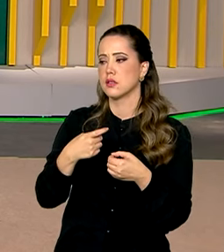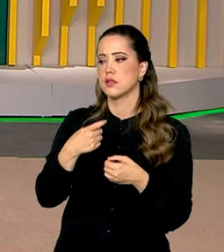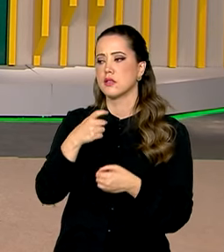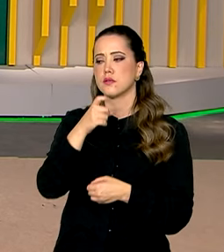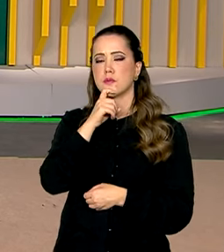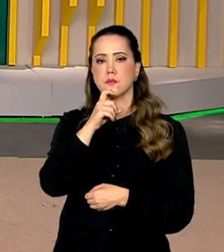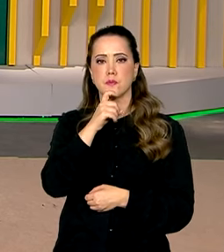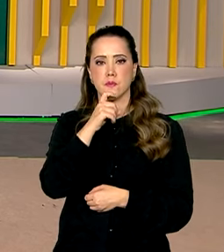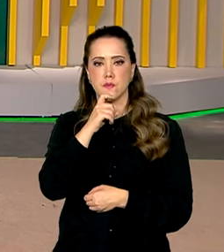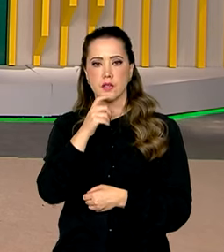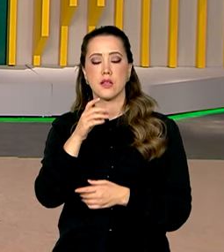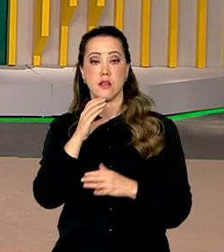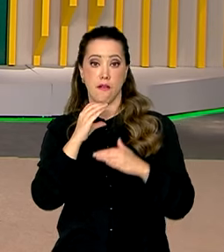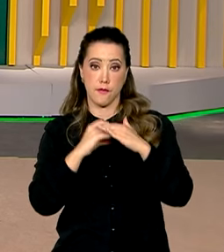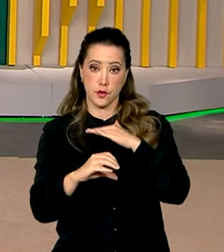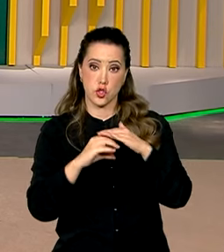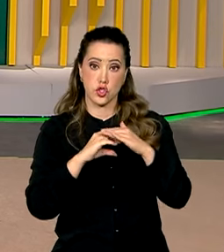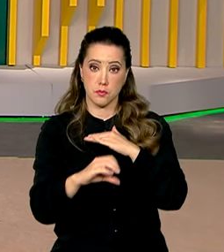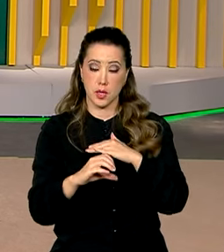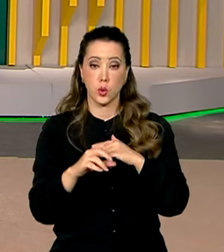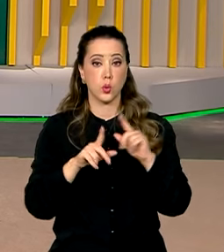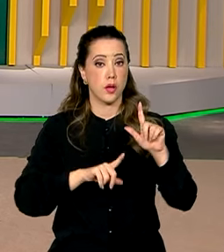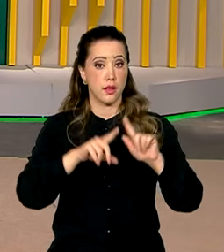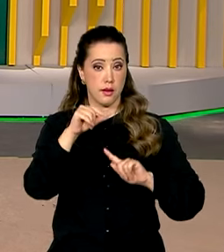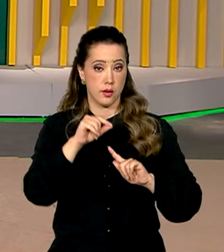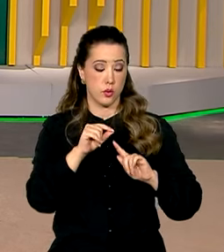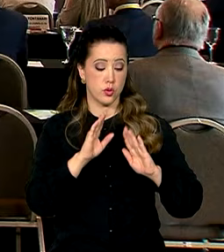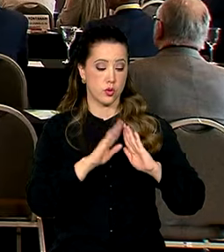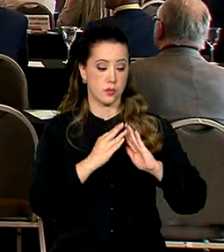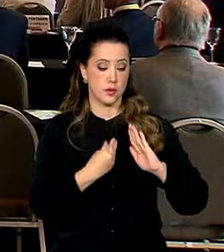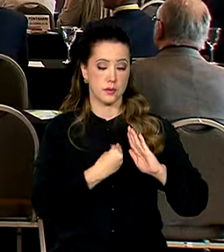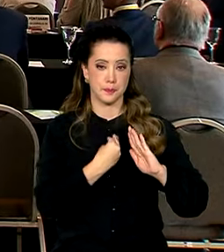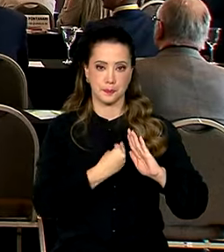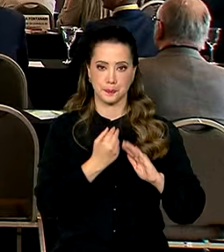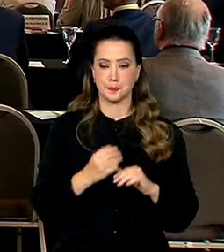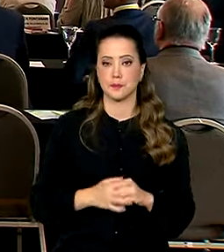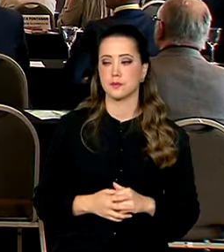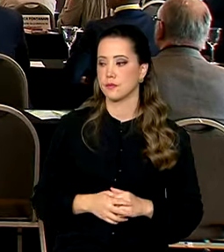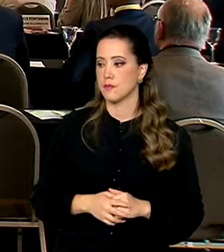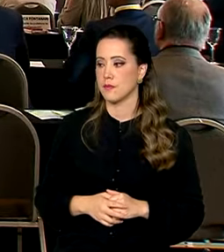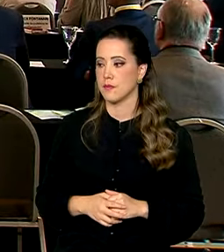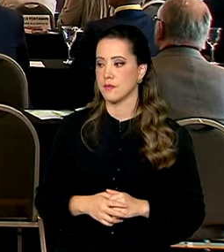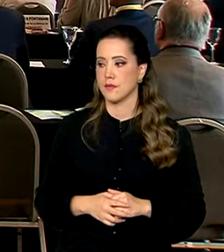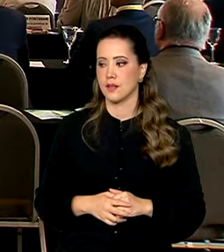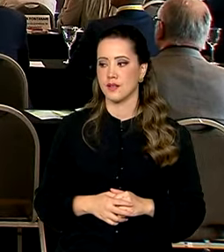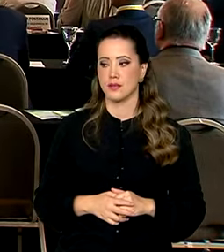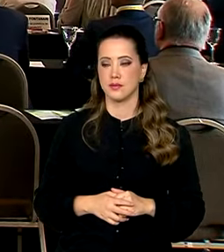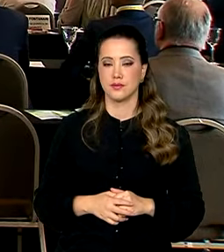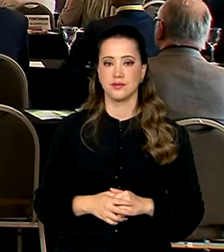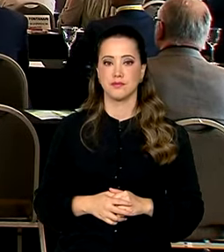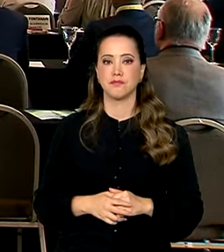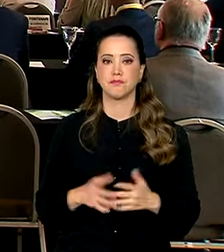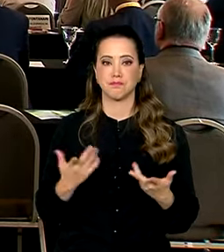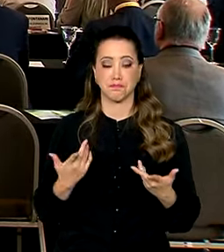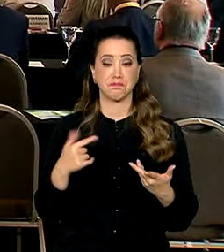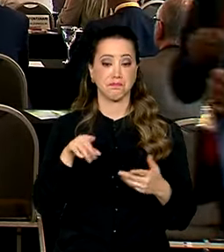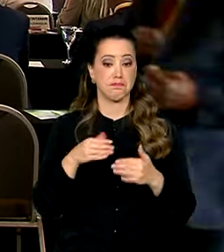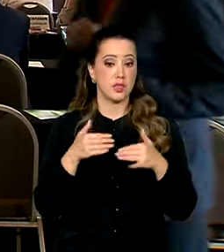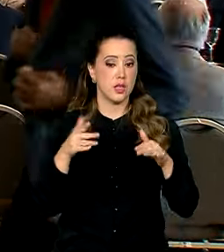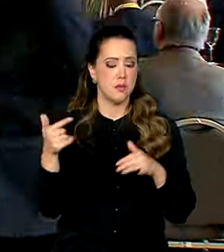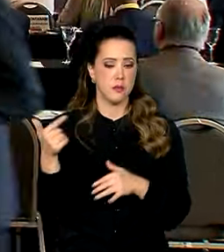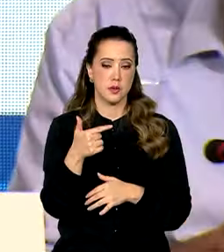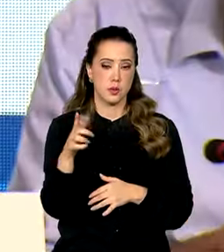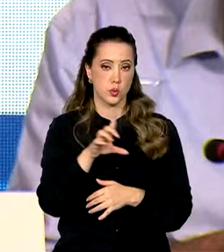investimento recorde no Minha Casa Minha Vida este ano. Na abertura do segundo dia da Frente Nacional